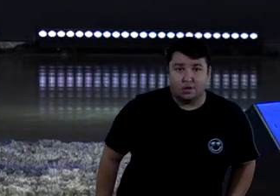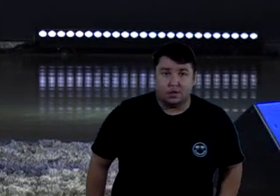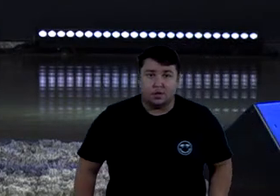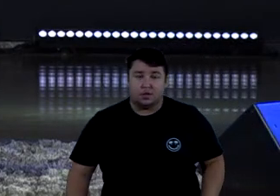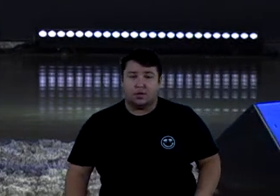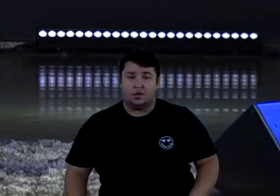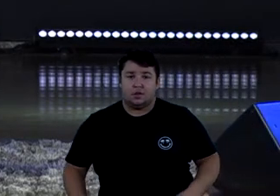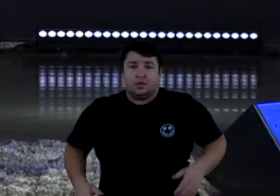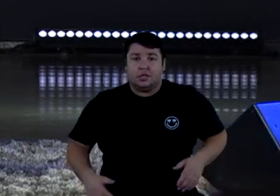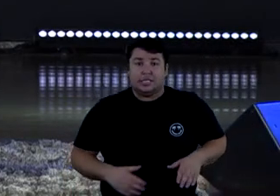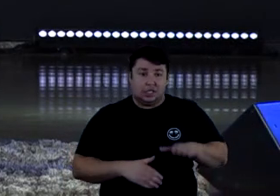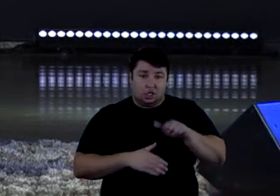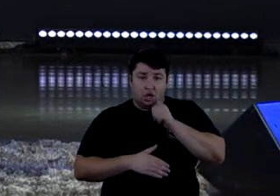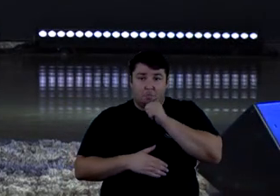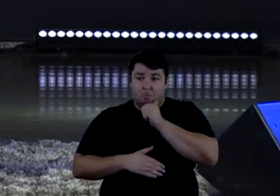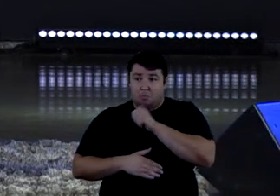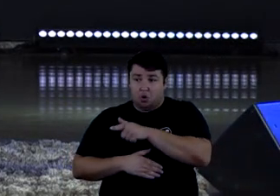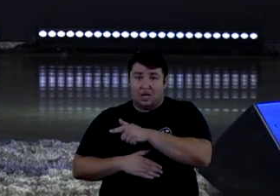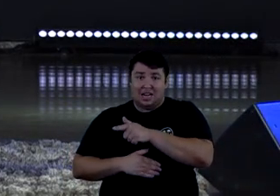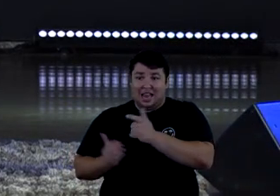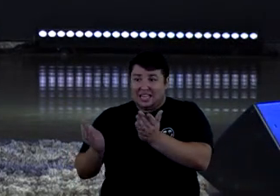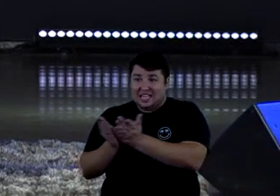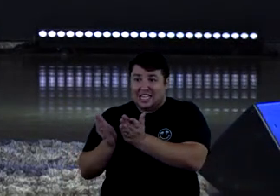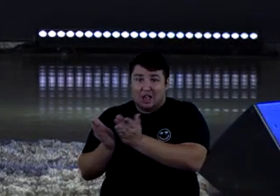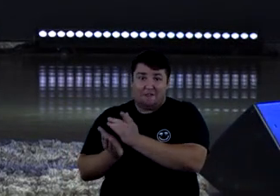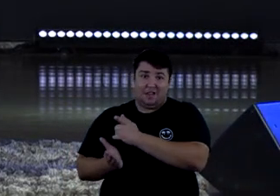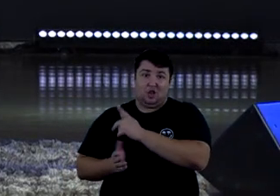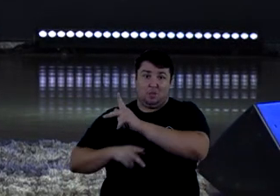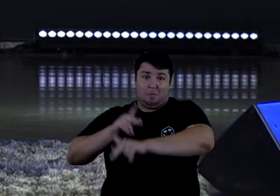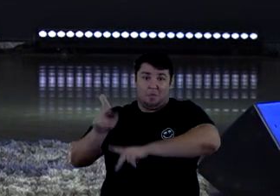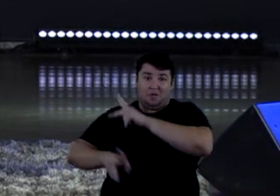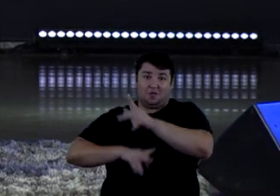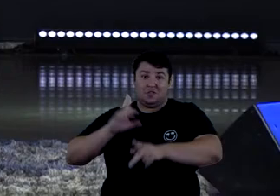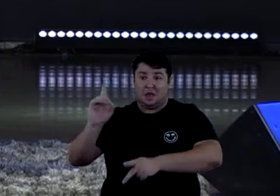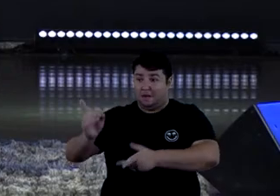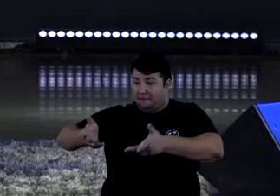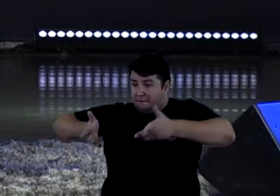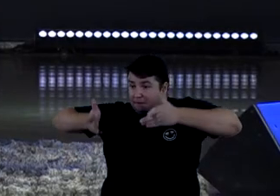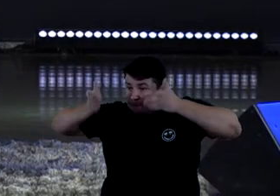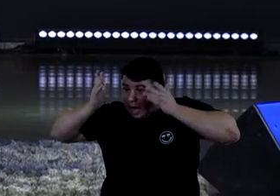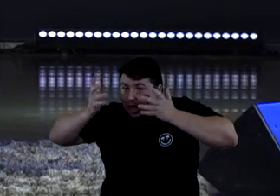selvagens do povo de Deus de jumenta selvagem no cio.